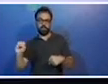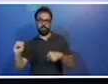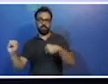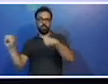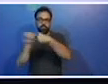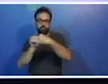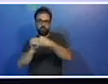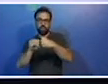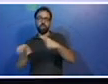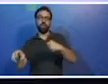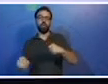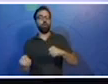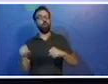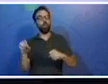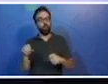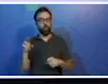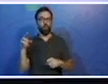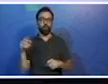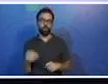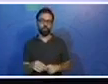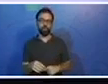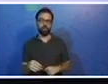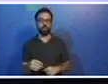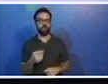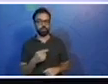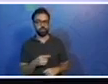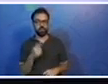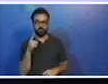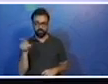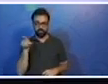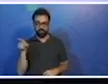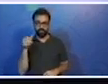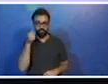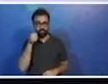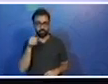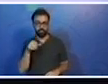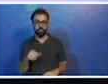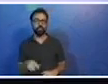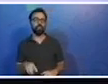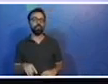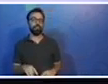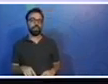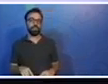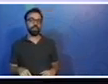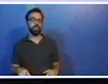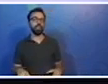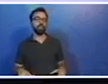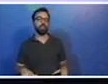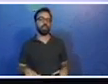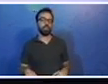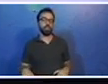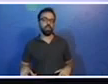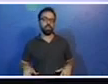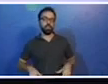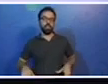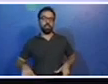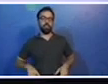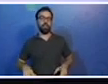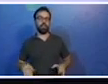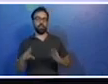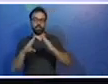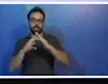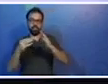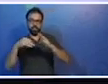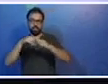She works, ela trabalha. At home every day, ela trabalha em casa todo dia. Percebeu que é uma